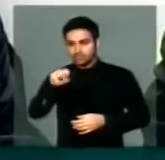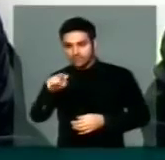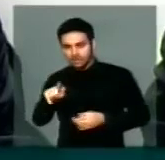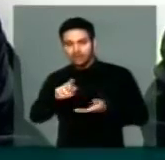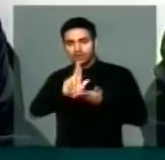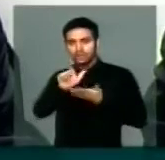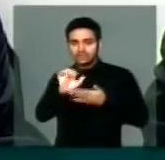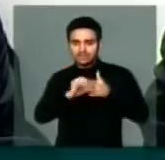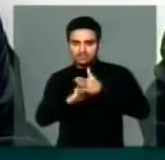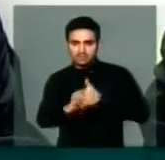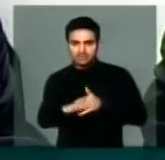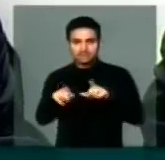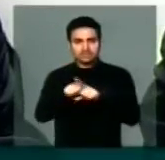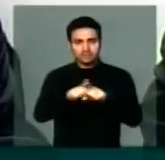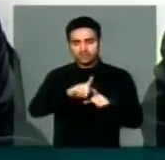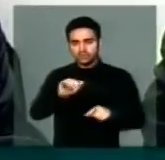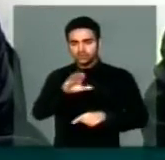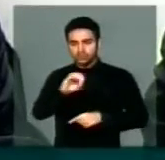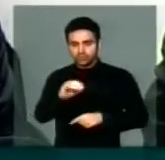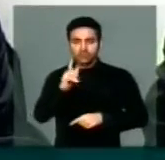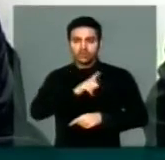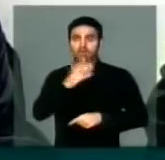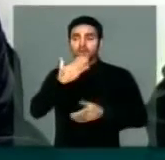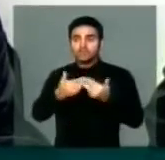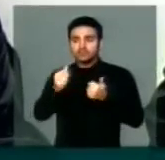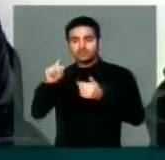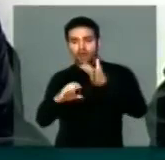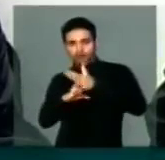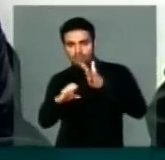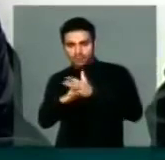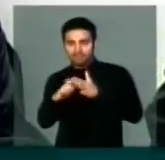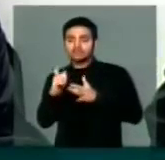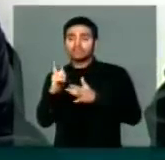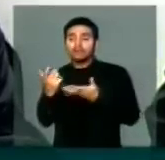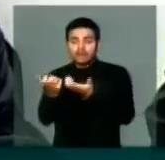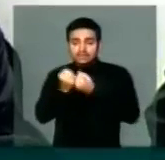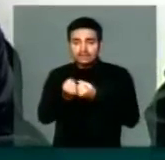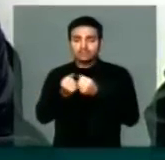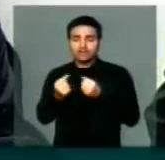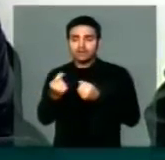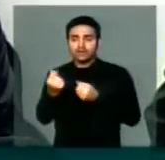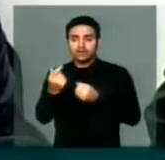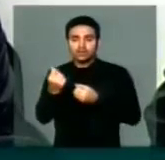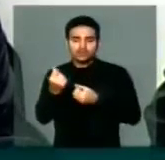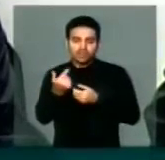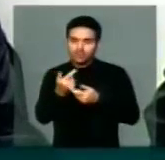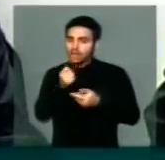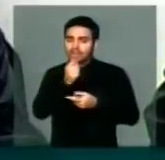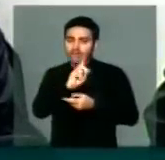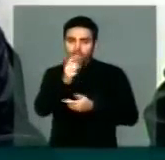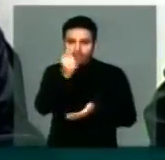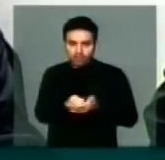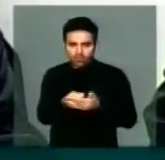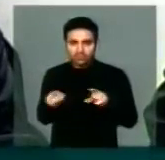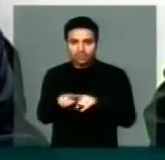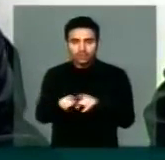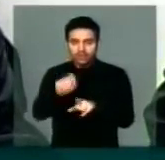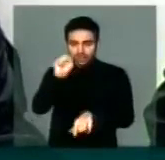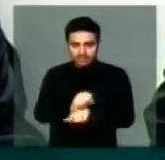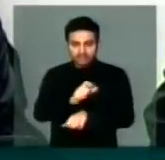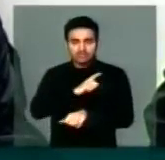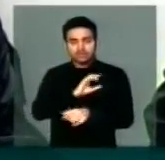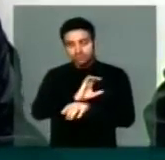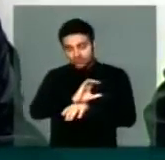Piemonte. Que Júlio Camargo demandou a Samsung na Corte de Londres para receber as comissões que deixaram de ser pagas. Que diante da paralisação do pagamento